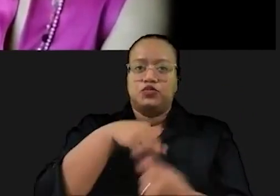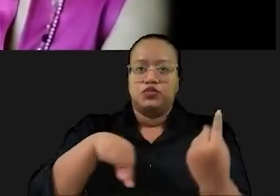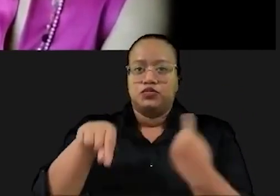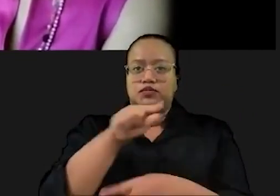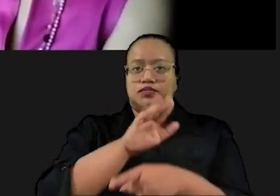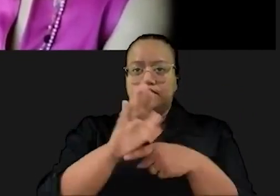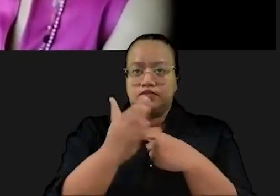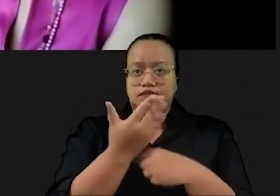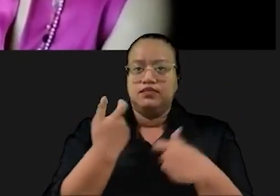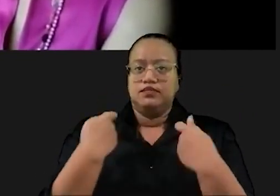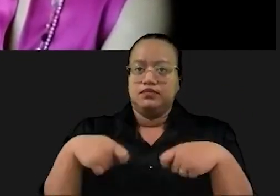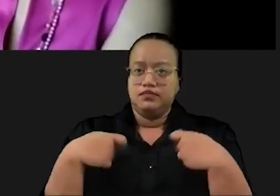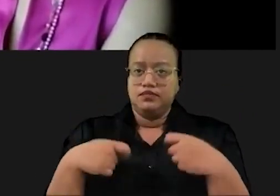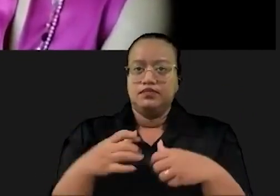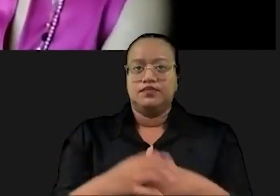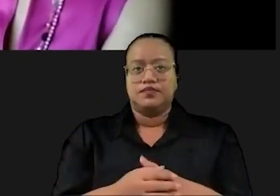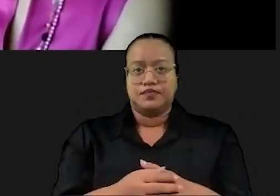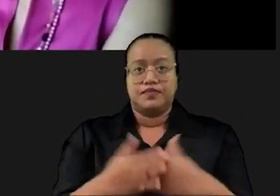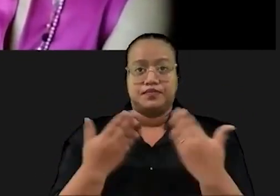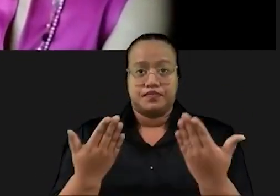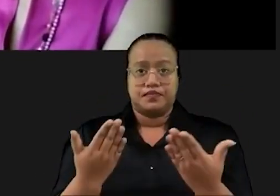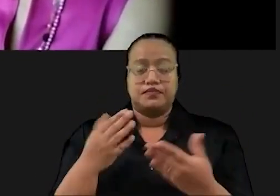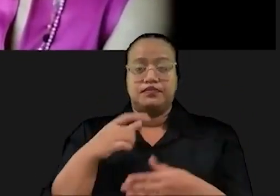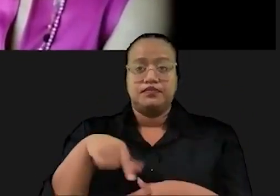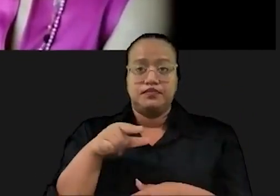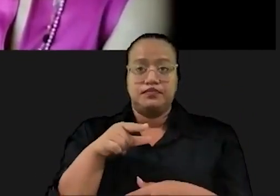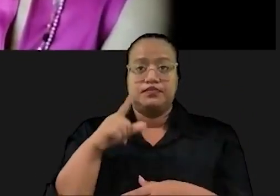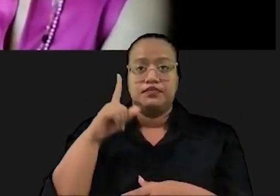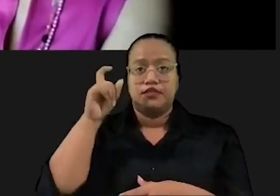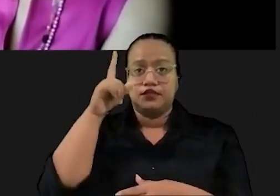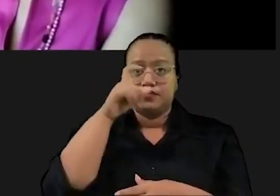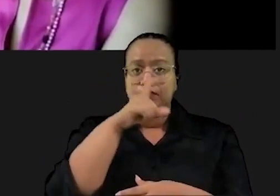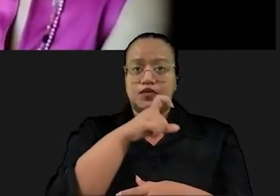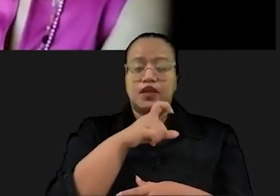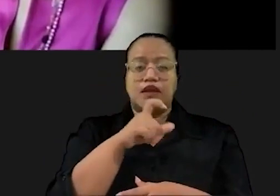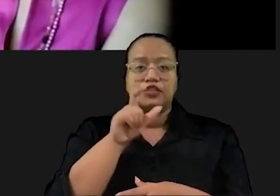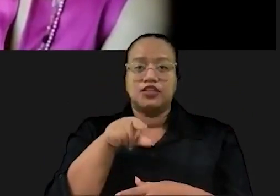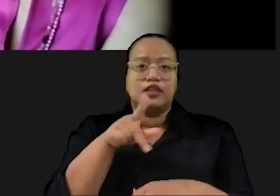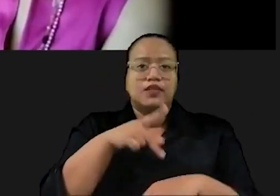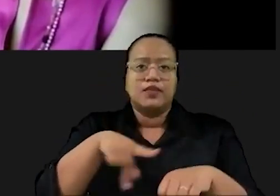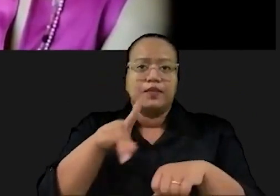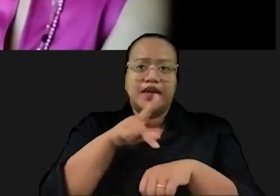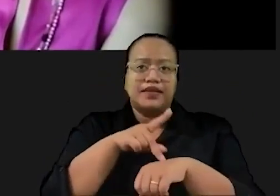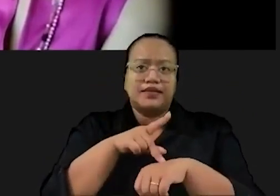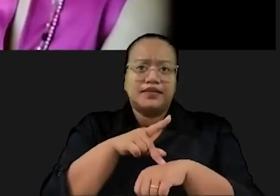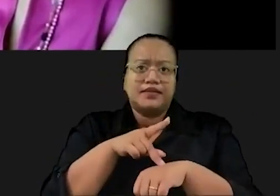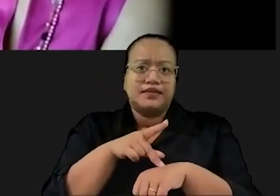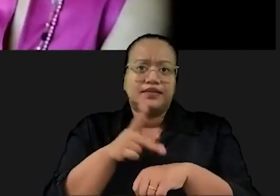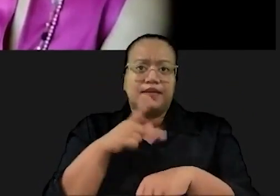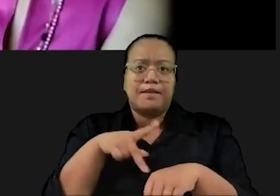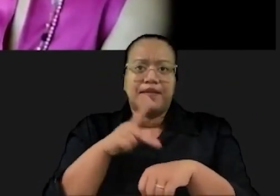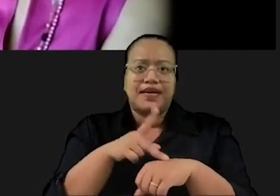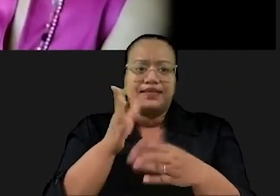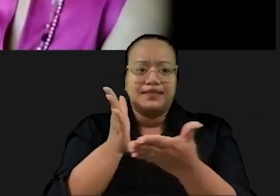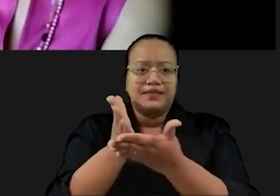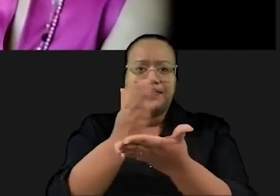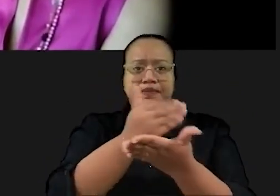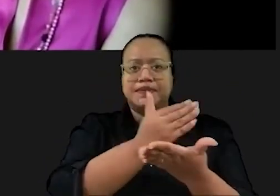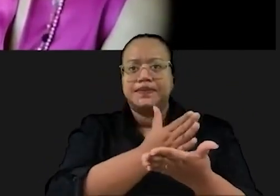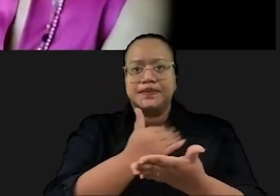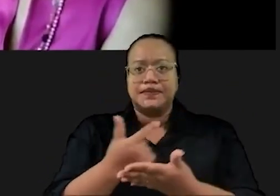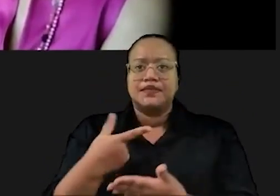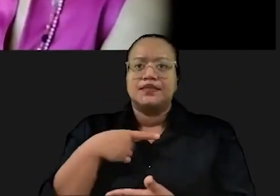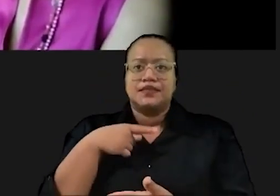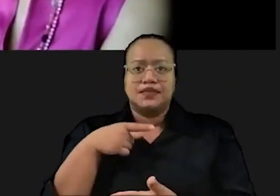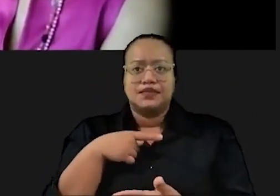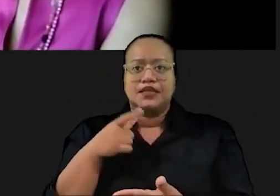nossa dificuldade, aliás, é uma dificuldade do país, né? O país é um país muito fragmentado, não é só do ponto de vista ideológico, é do ponto